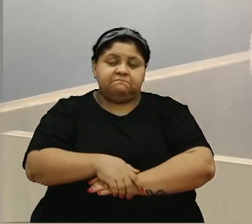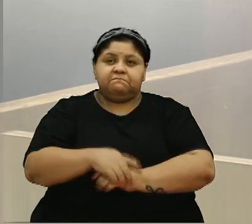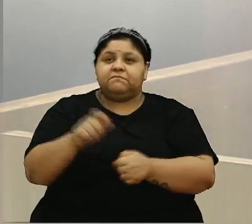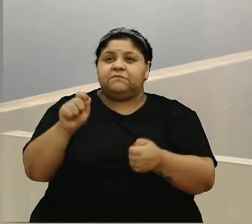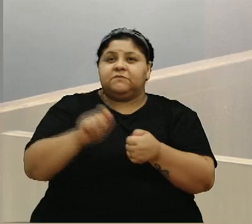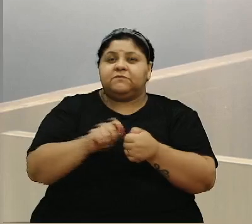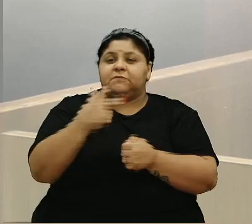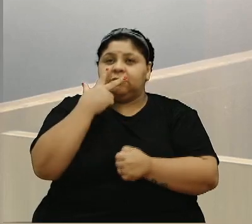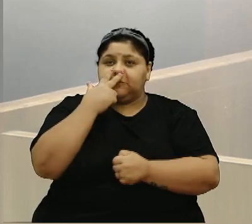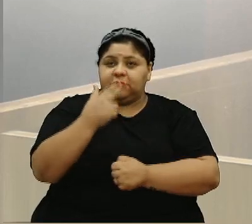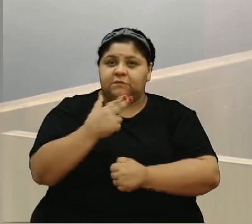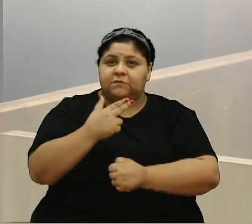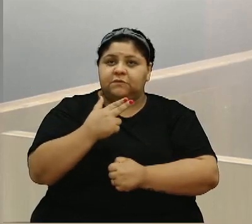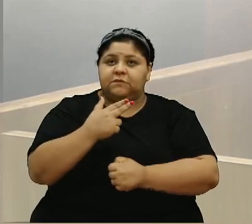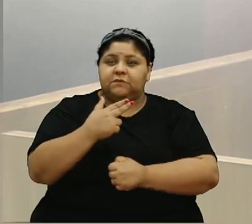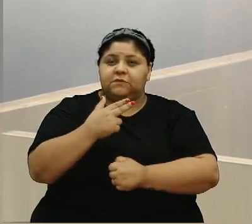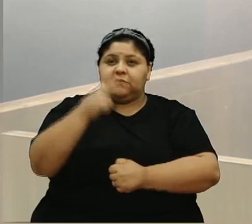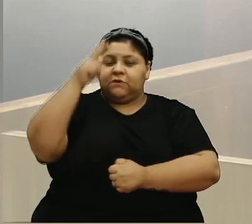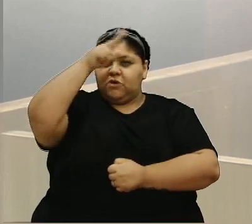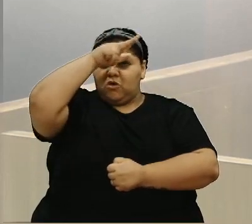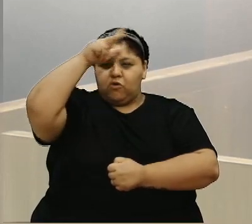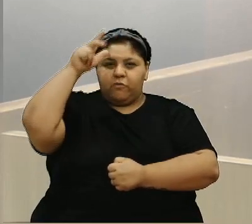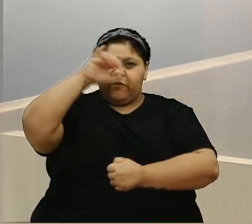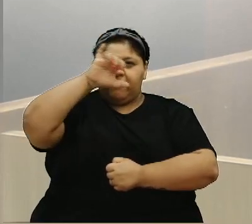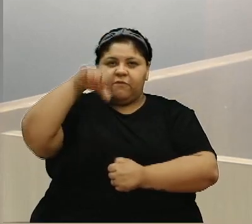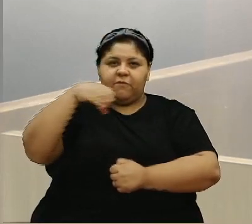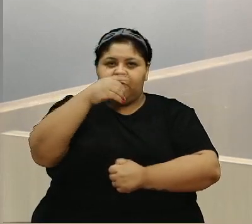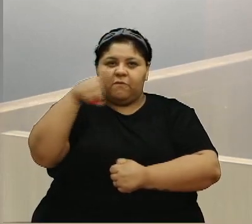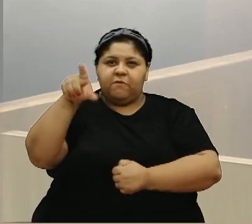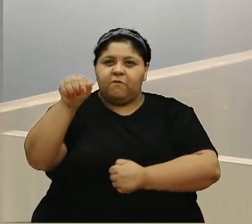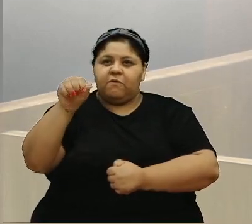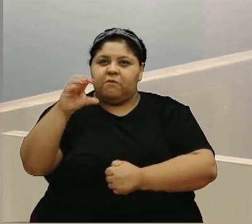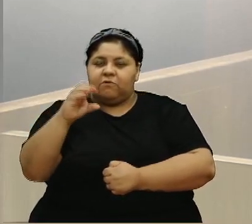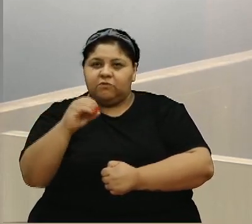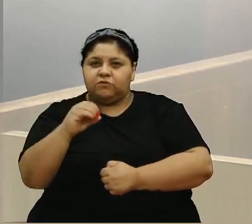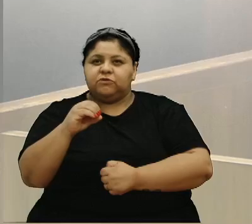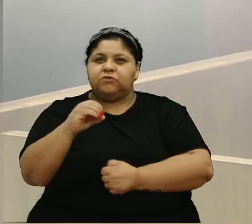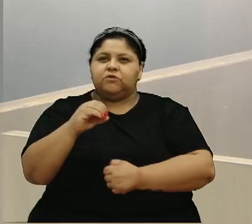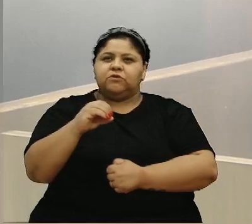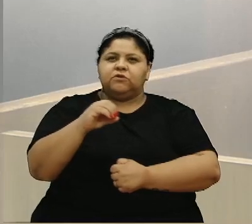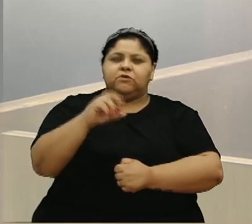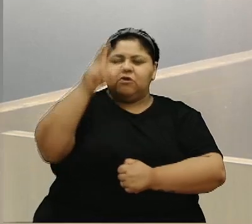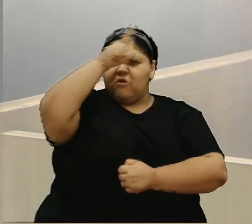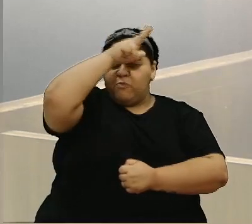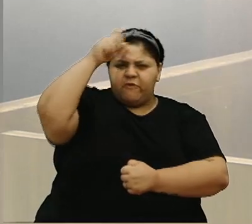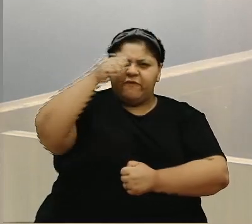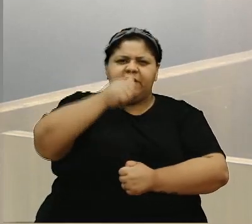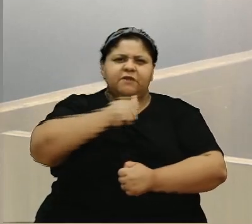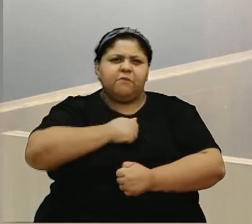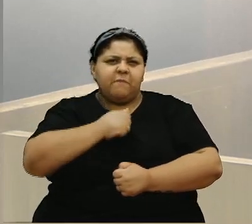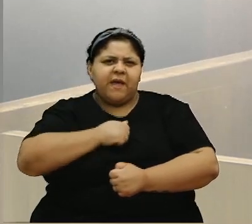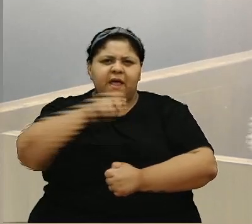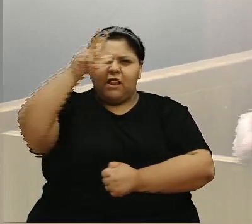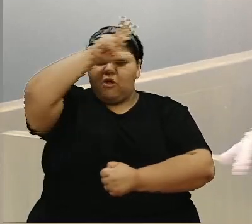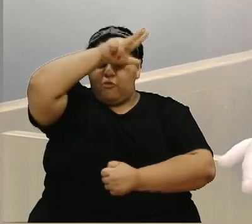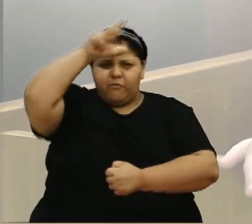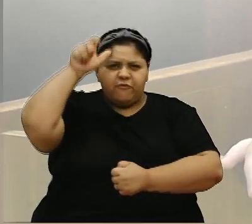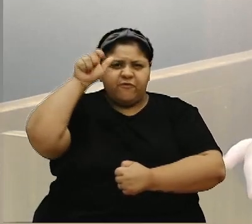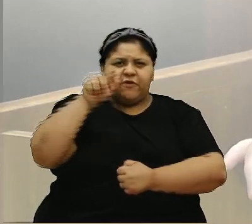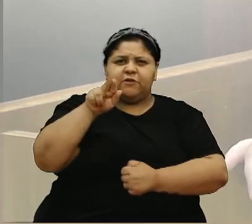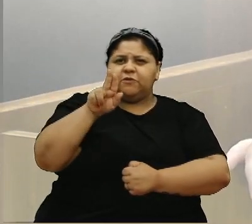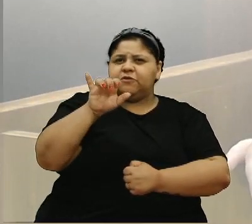nem o prefeito lá, o João Campos, de Recife, com o prefeito Melo, prefeito de Guaíba, né, e outros